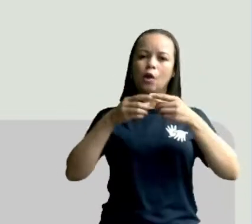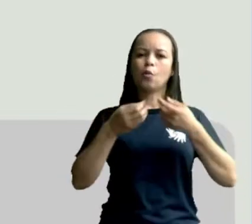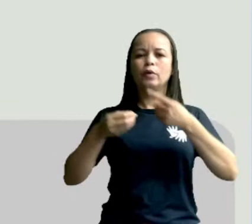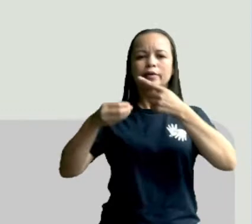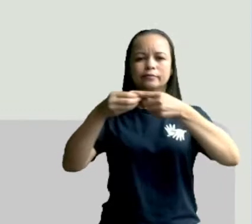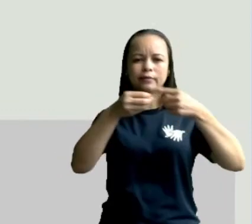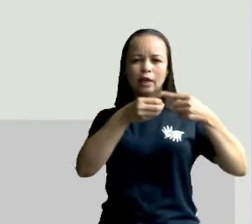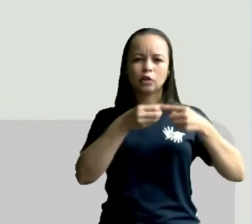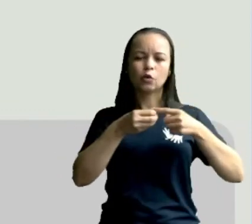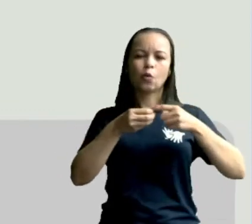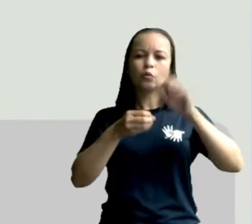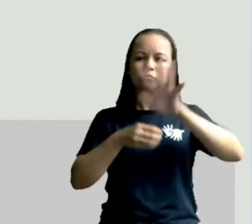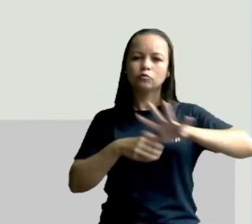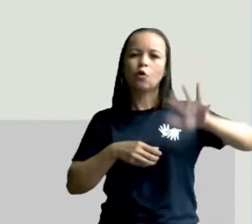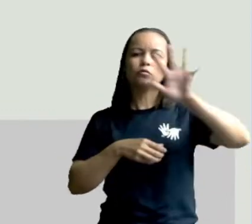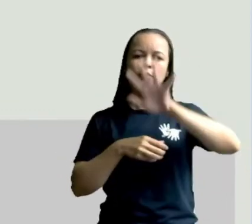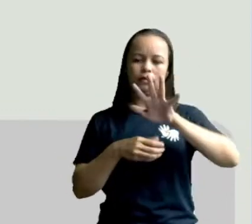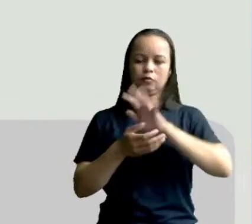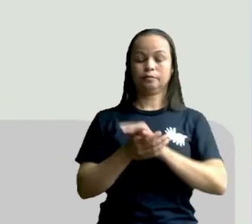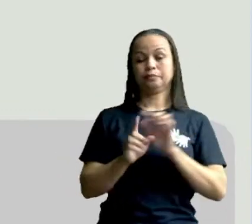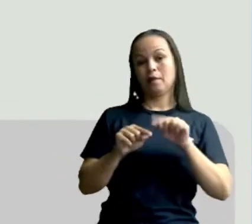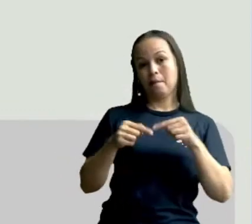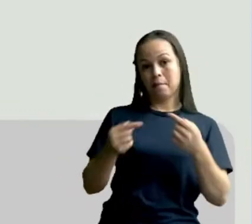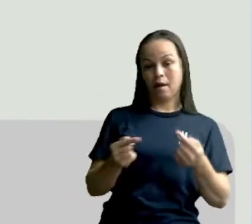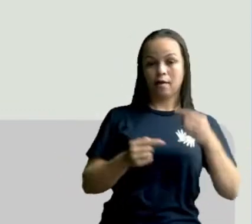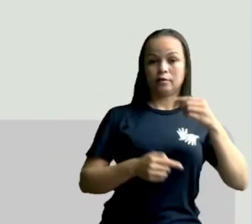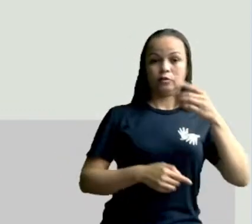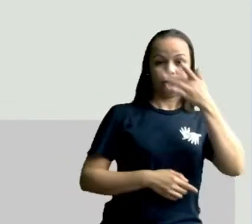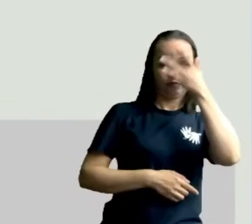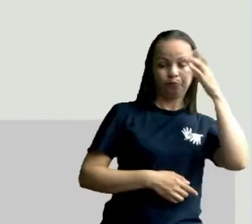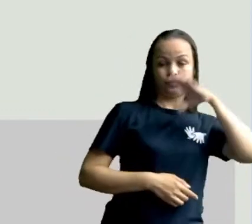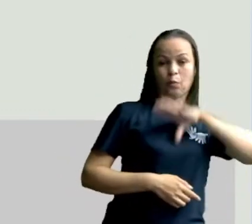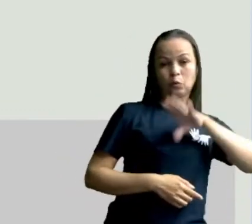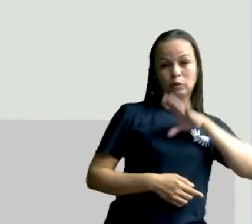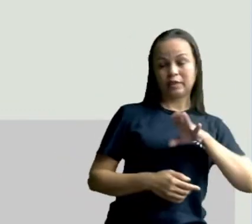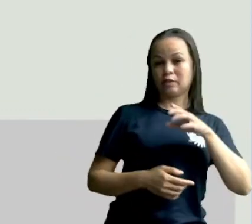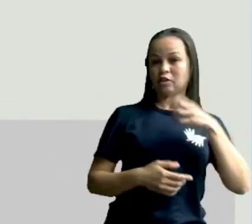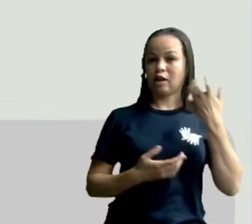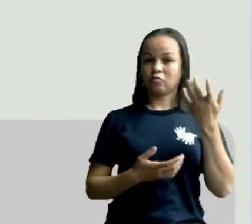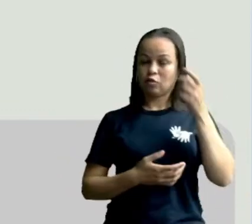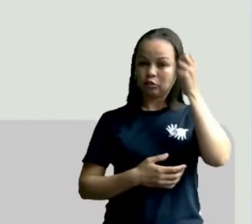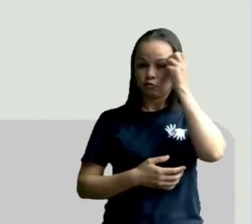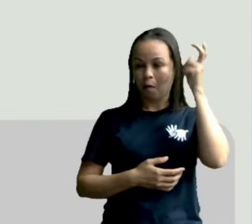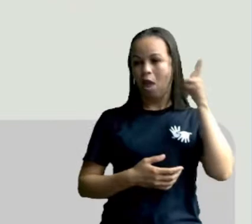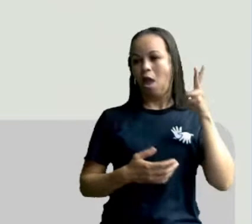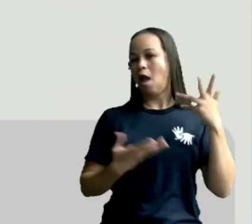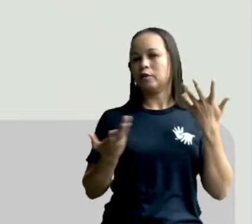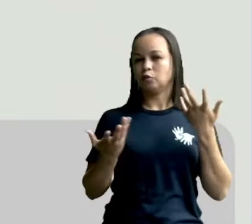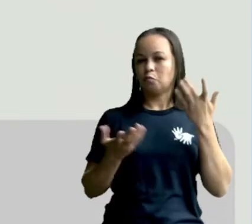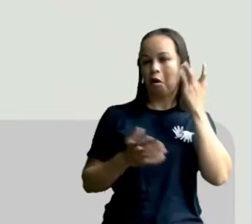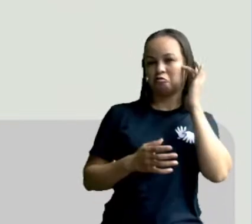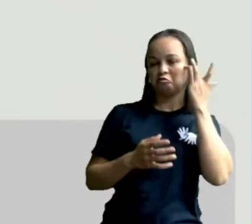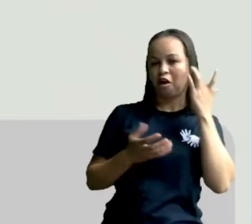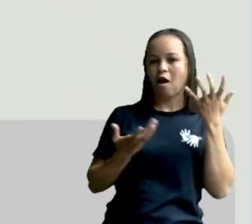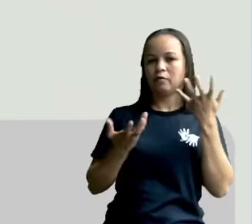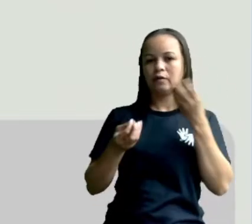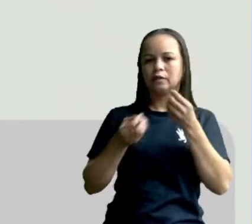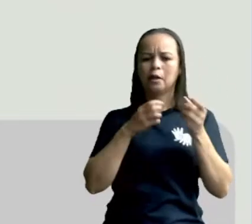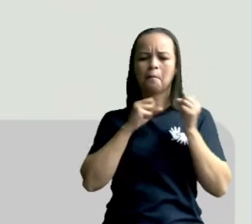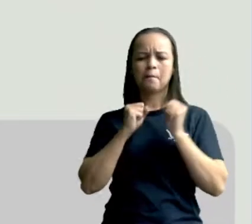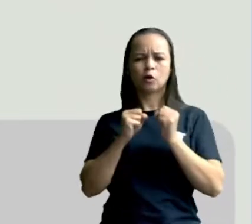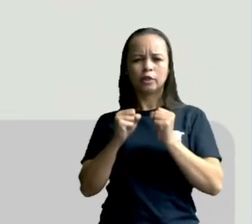tá? Mas os portugueses se achavam mais sabidos e mais espertos e acharam que